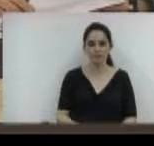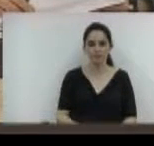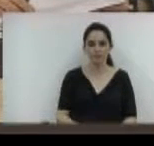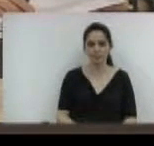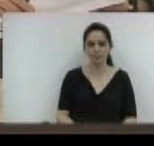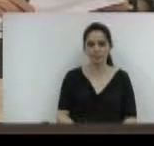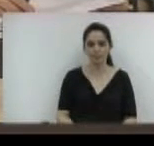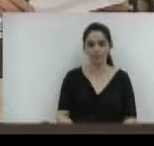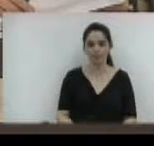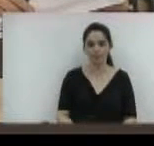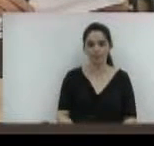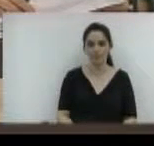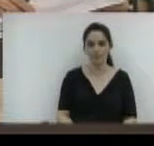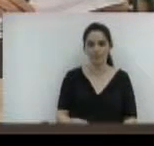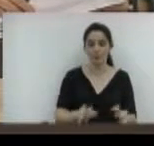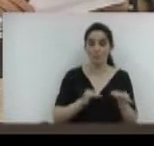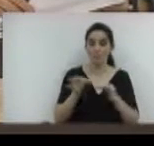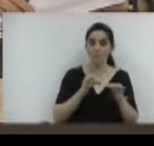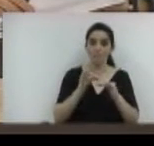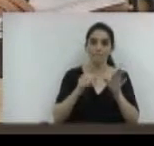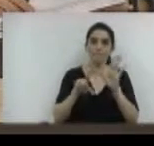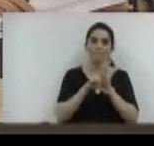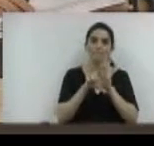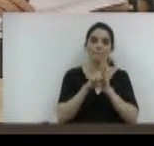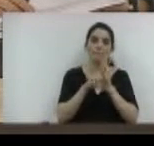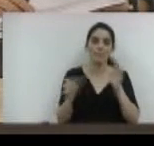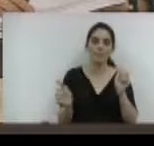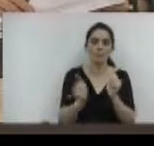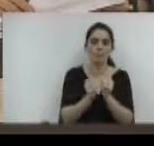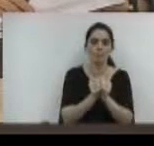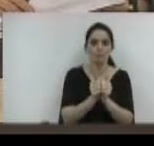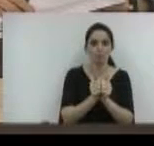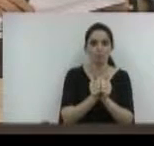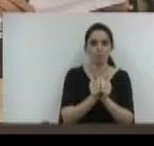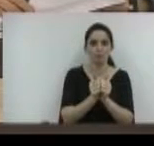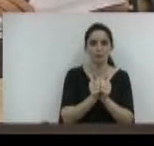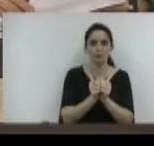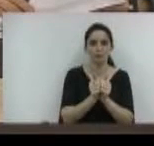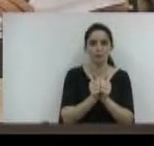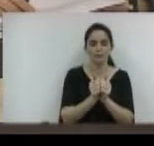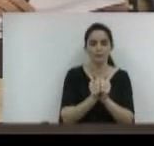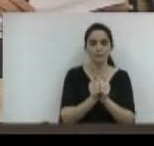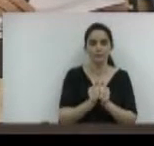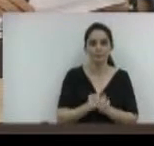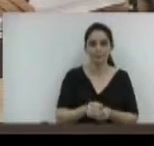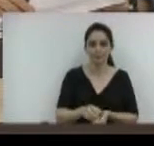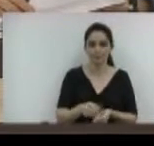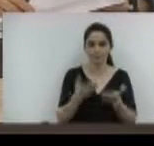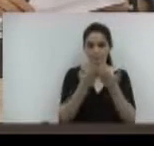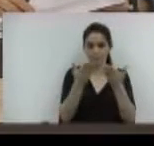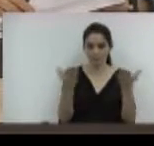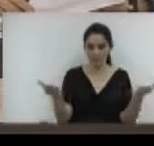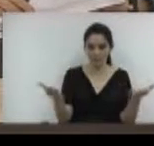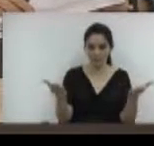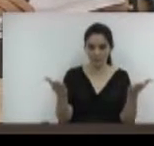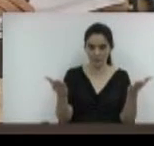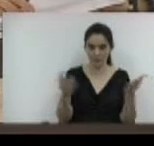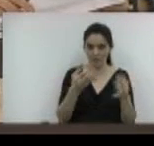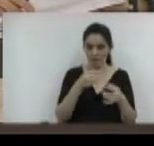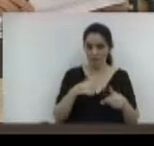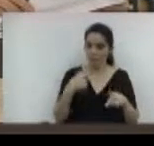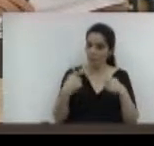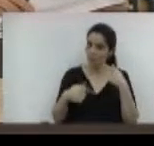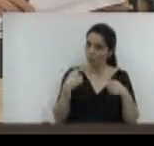projeto de lei ora apresentado. Solicitamos que a presente proposta de lei seja apreciada, discutida e, ao final, aprovada